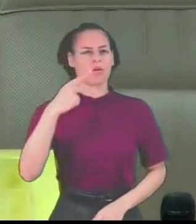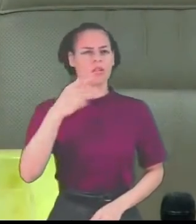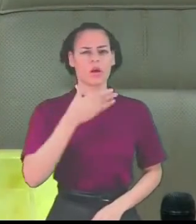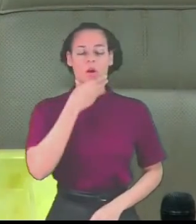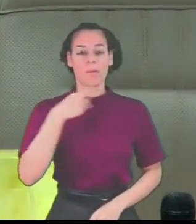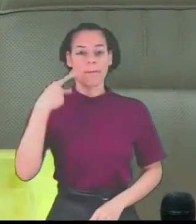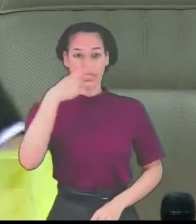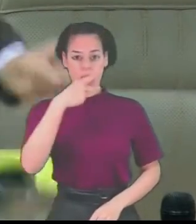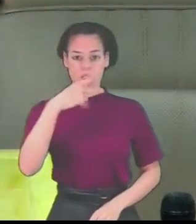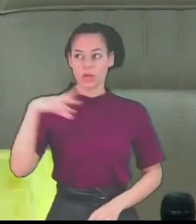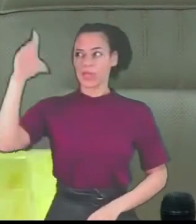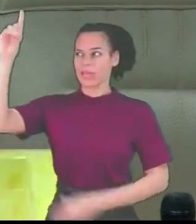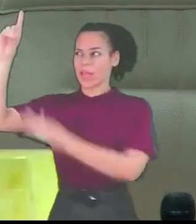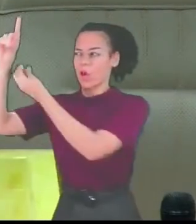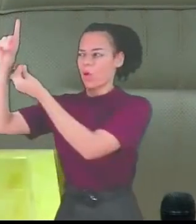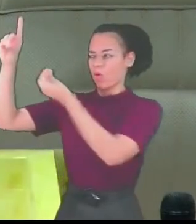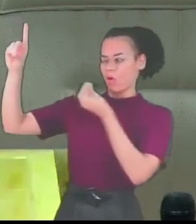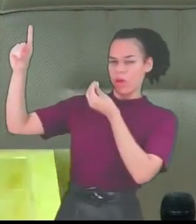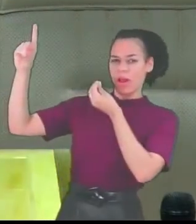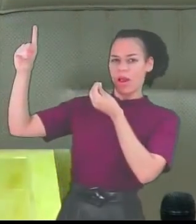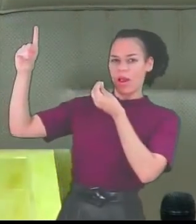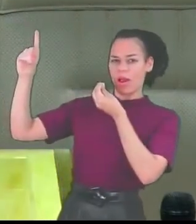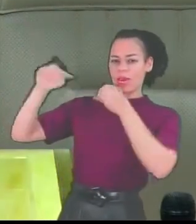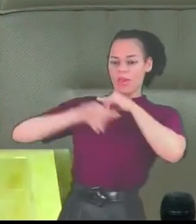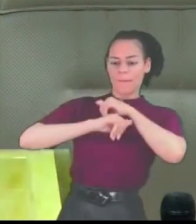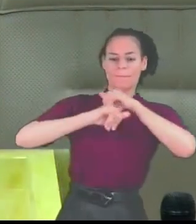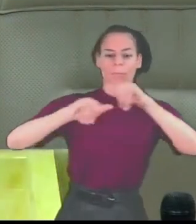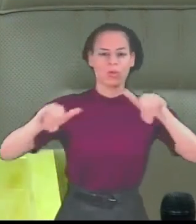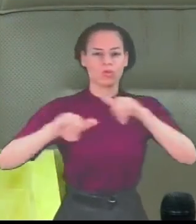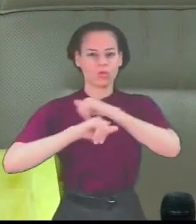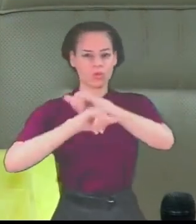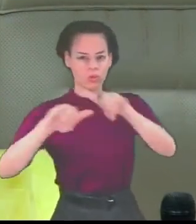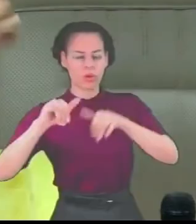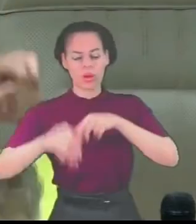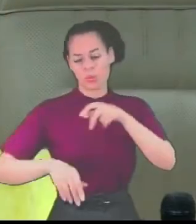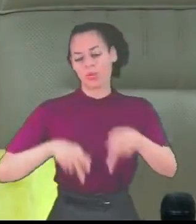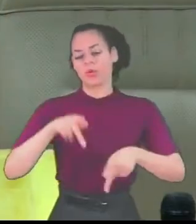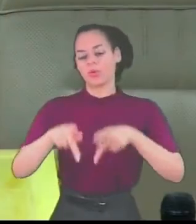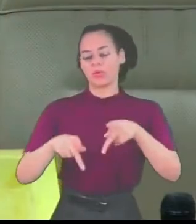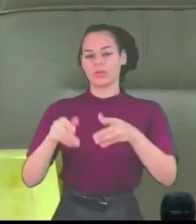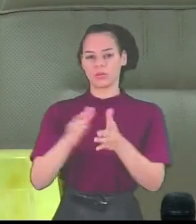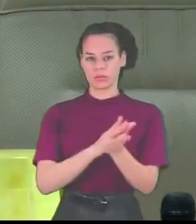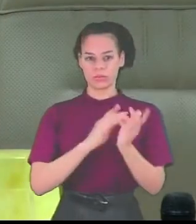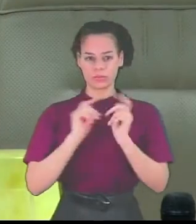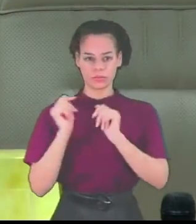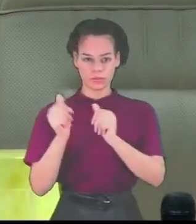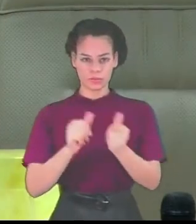que recebem de Deus e transmitir para os homens aleluia